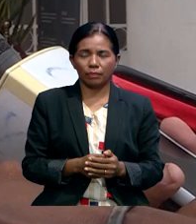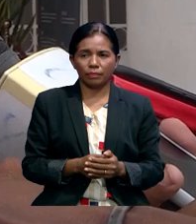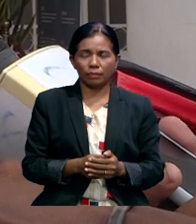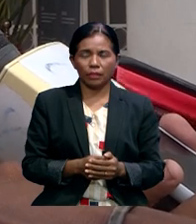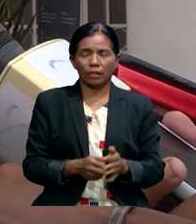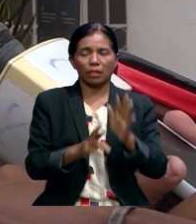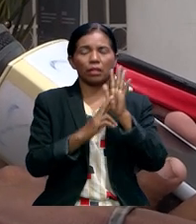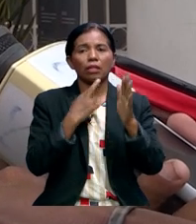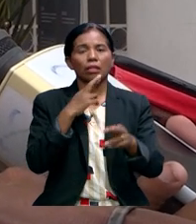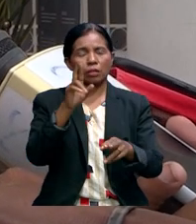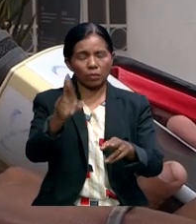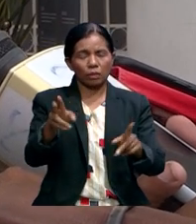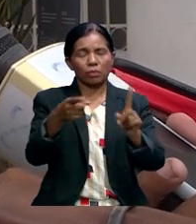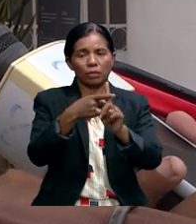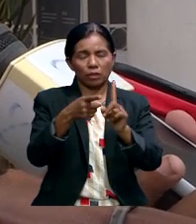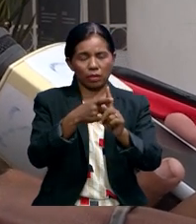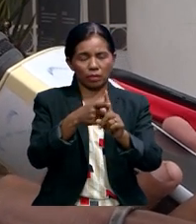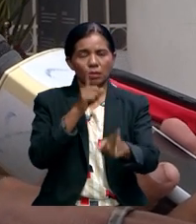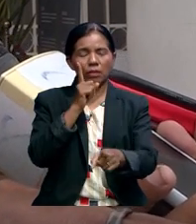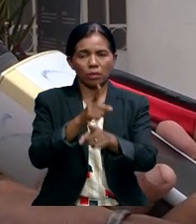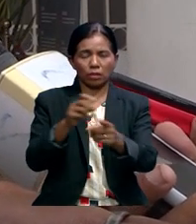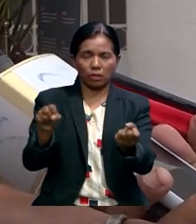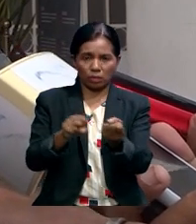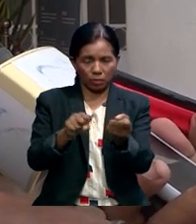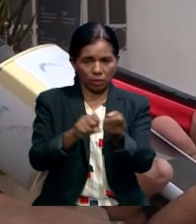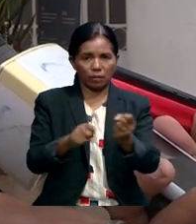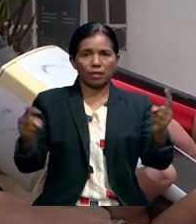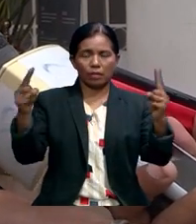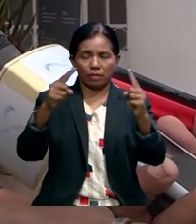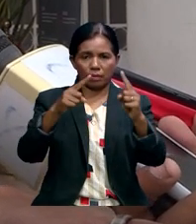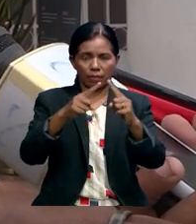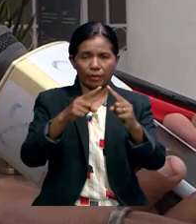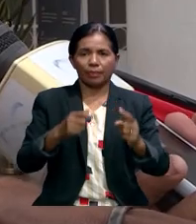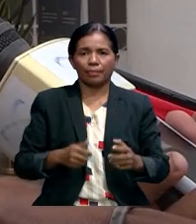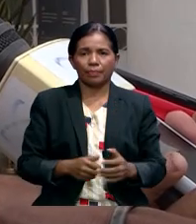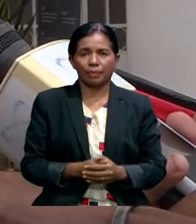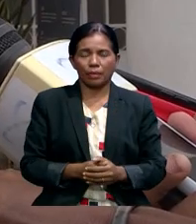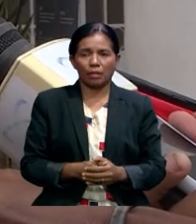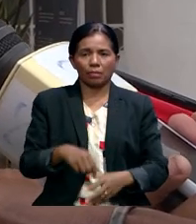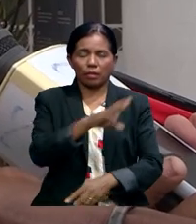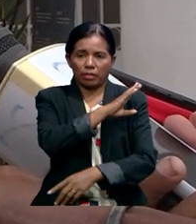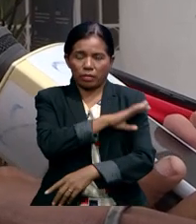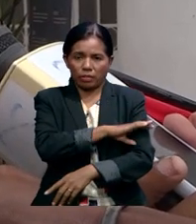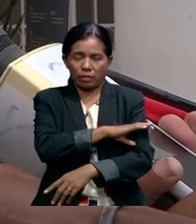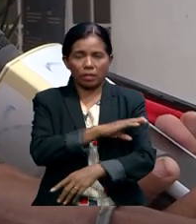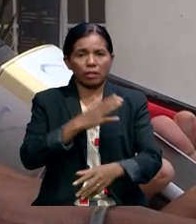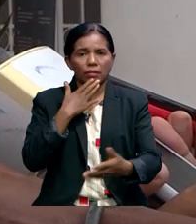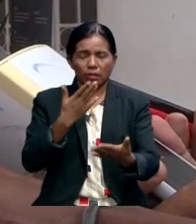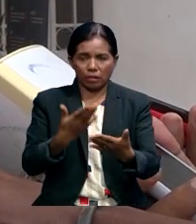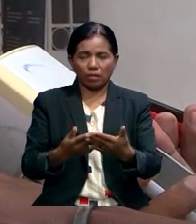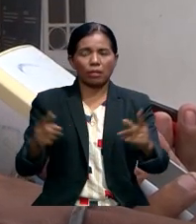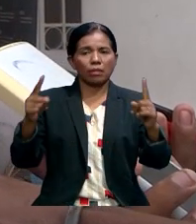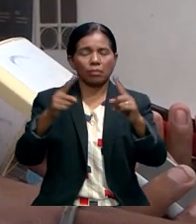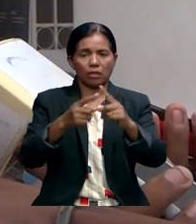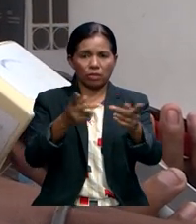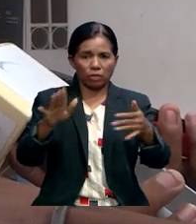resposta positiva de todos, também contribui para a situação de segurança estável. Vai evento